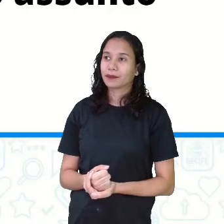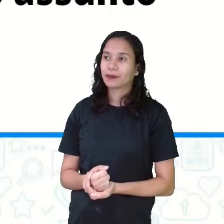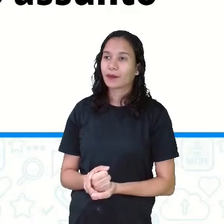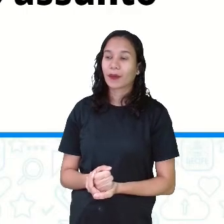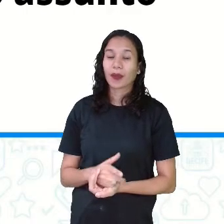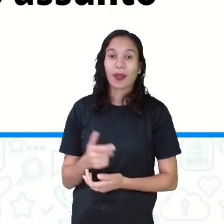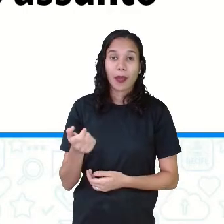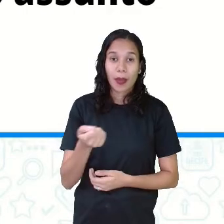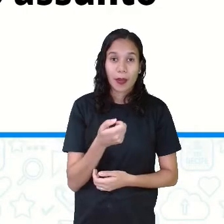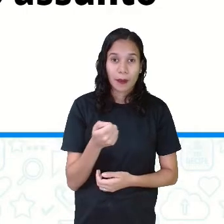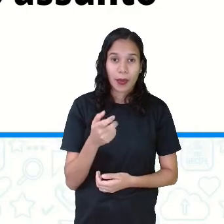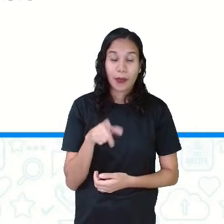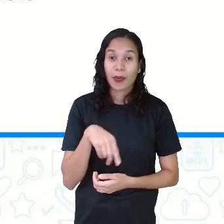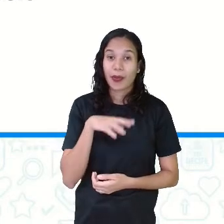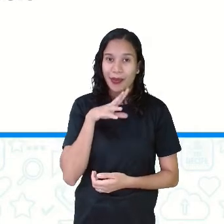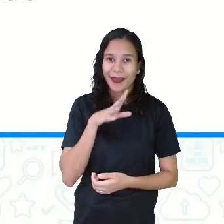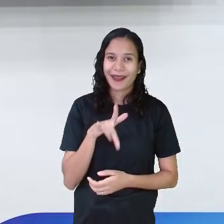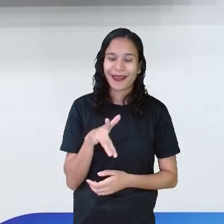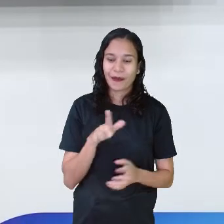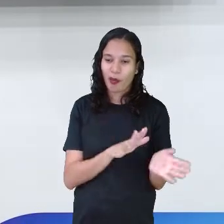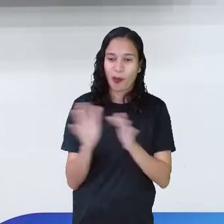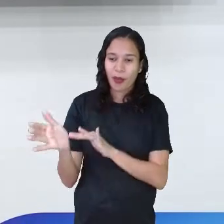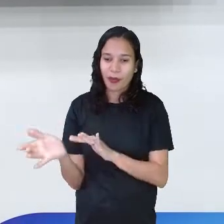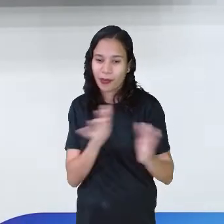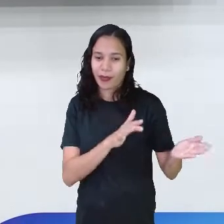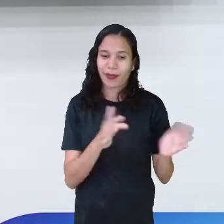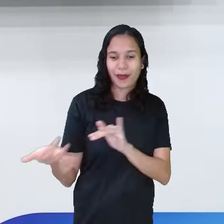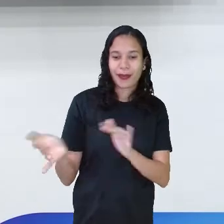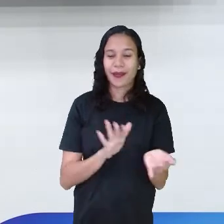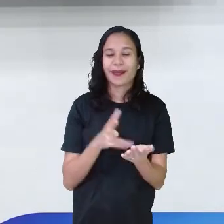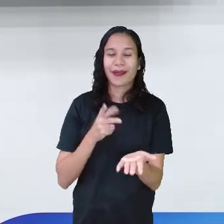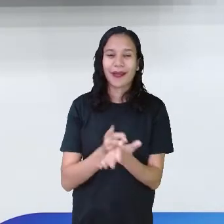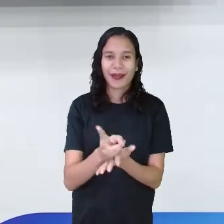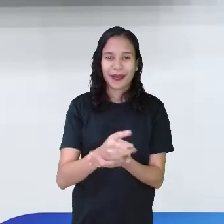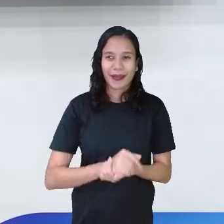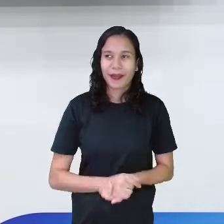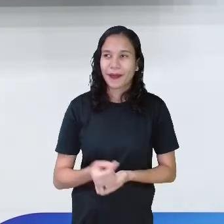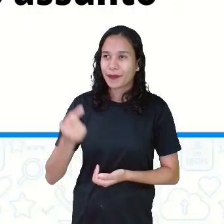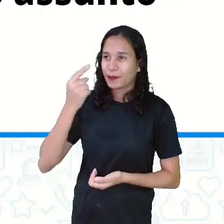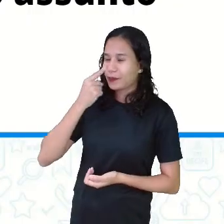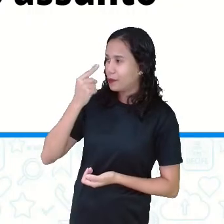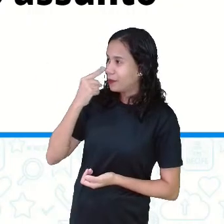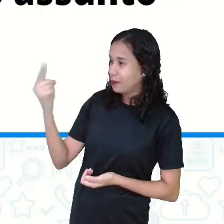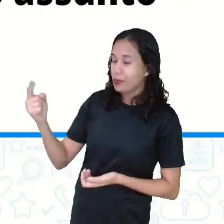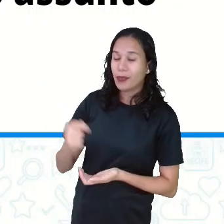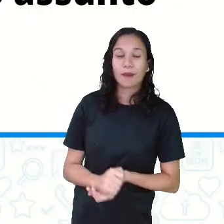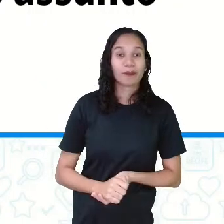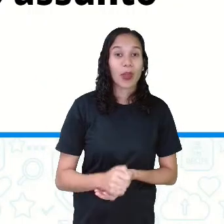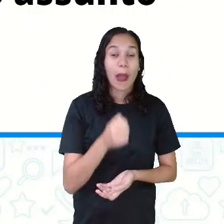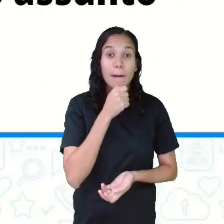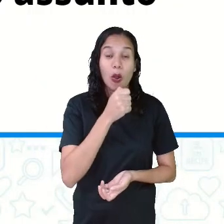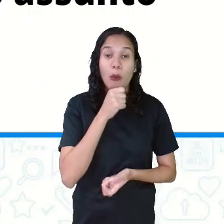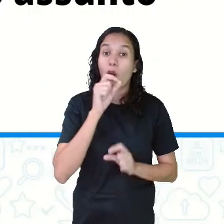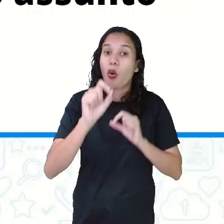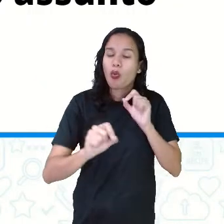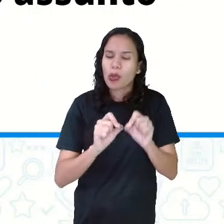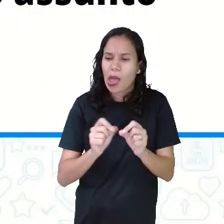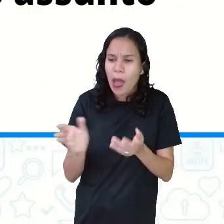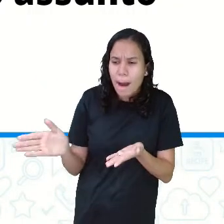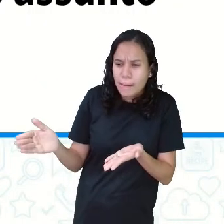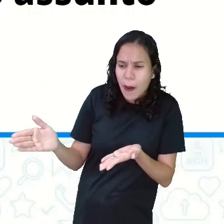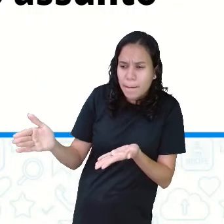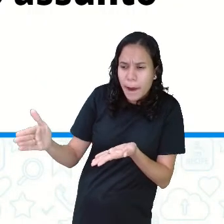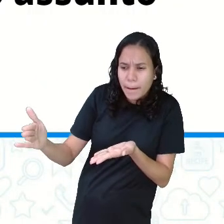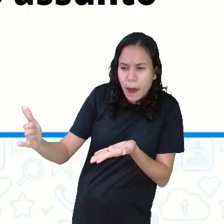O meu passador está com vida própria. Eu mando para um lado, ele vai para o outro. Mas vamos continuar. Veja aqui, ó. O repórter ele faz um levantamento de